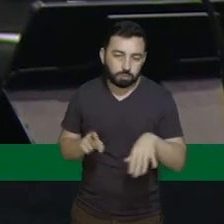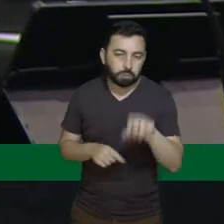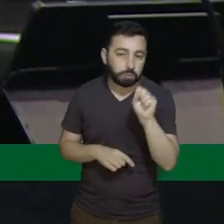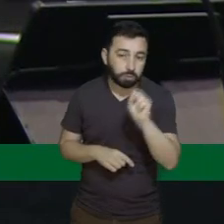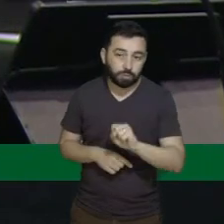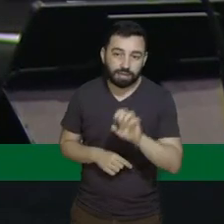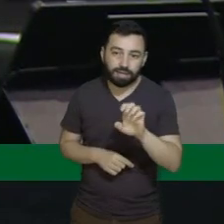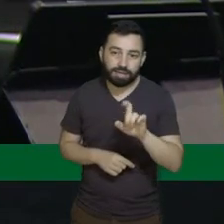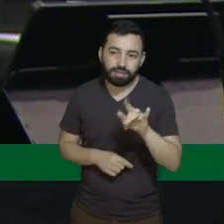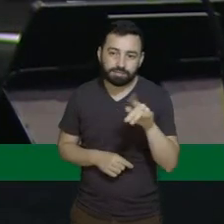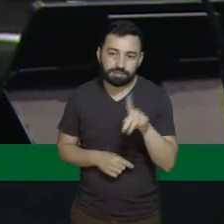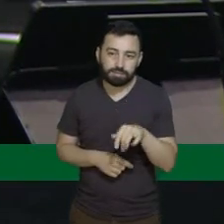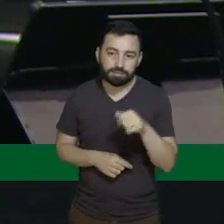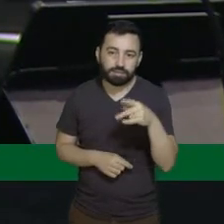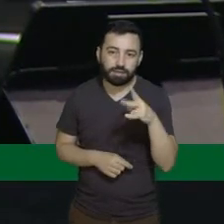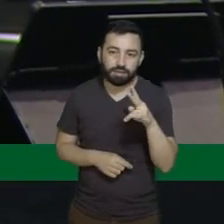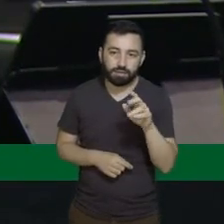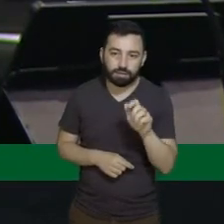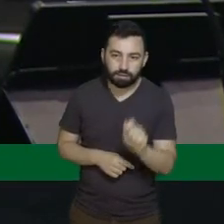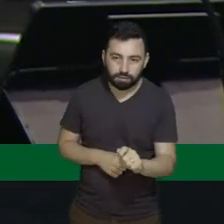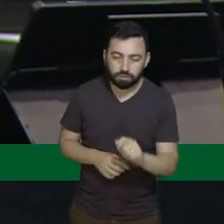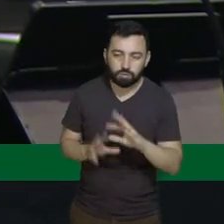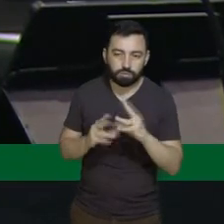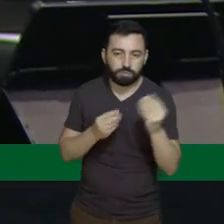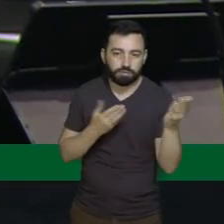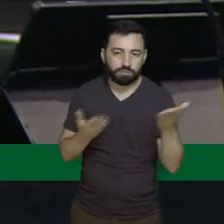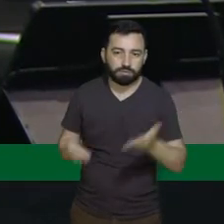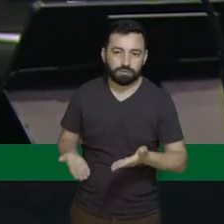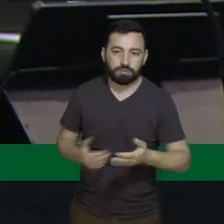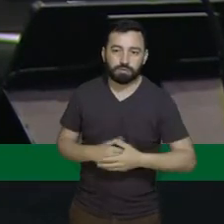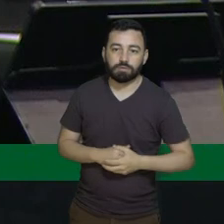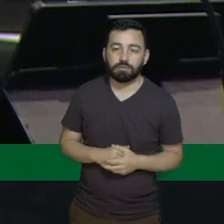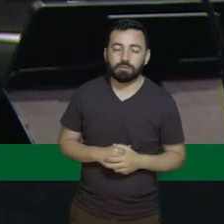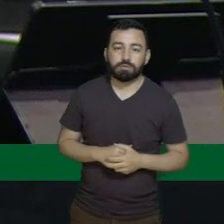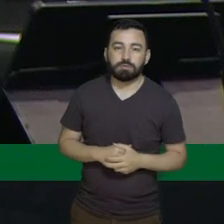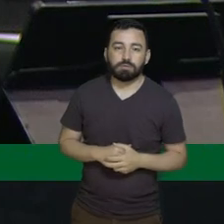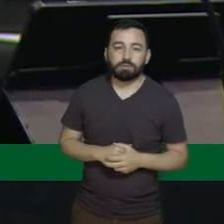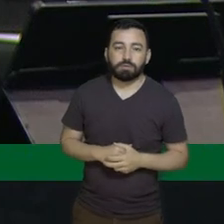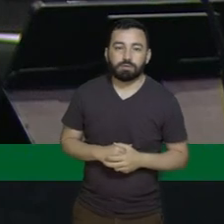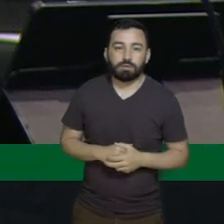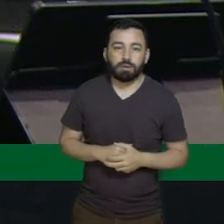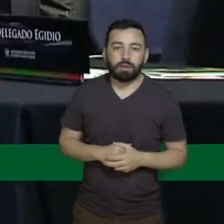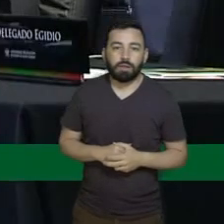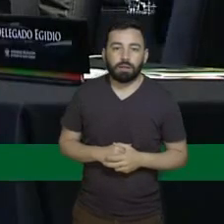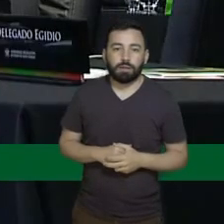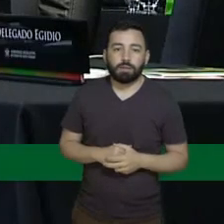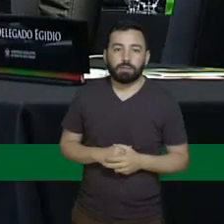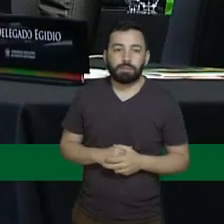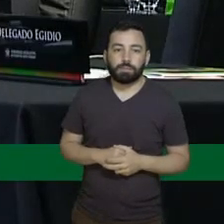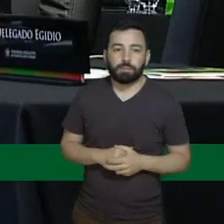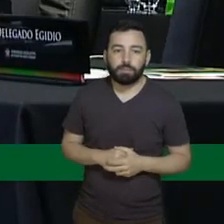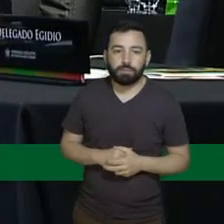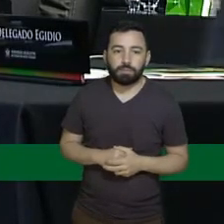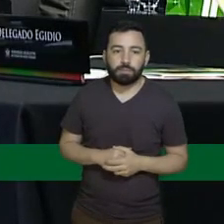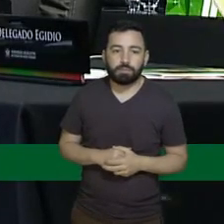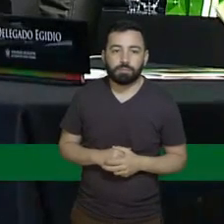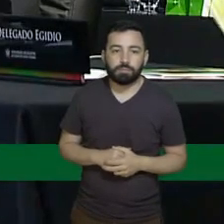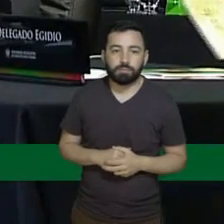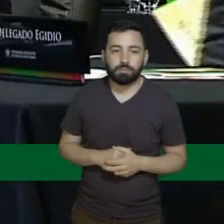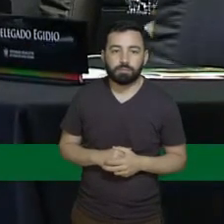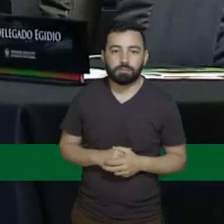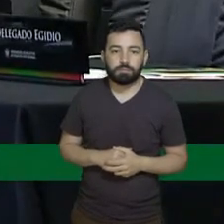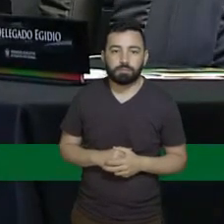Lucatelli Santin. Sejam todos bem-vindos. Com a palavra, Mauro Damo.